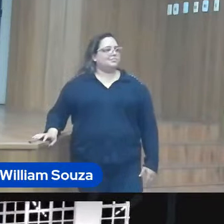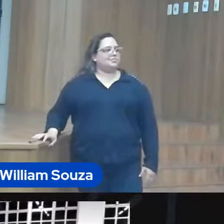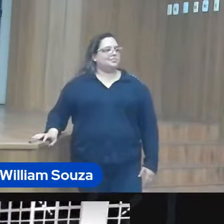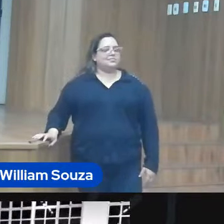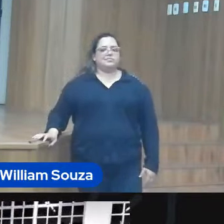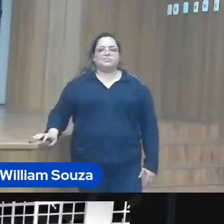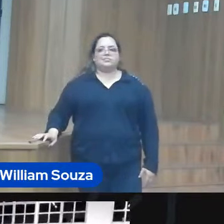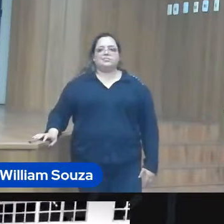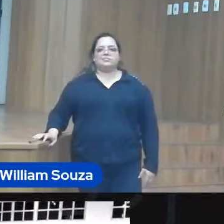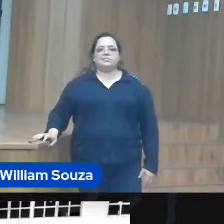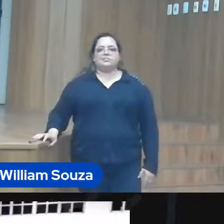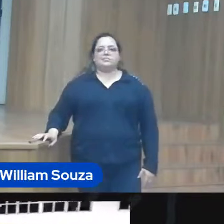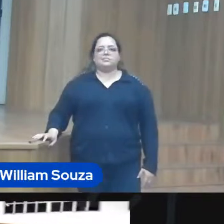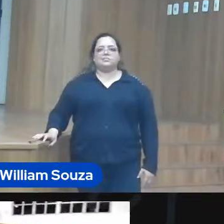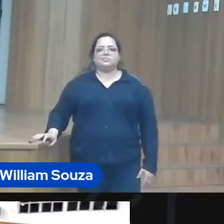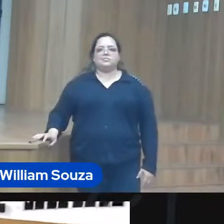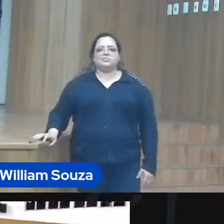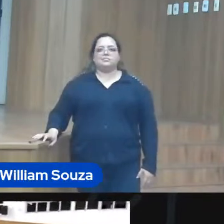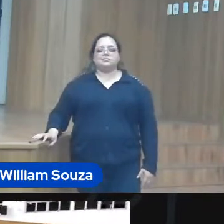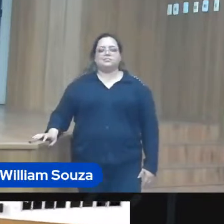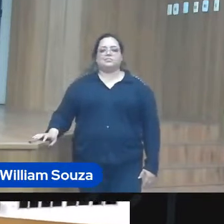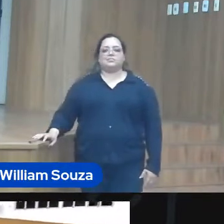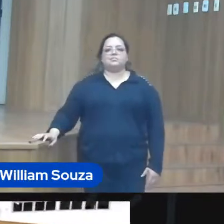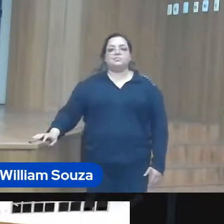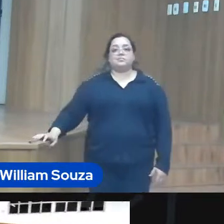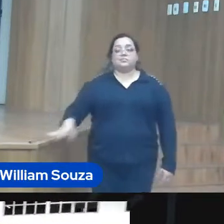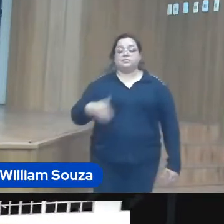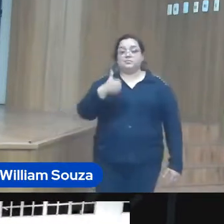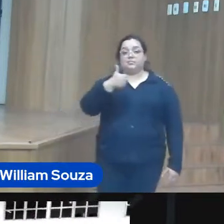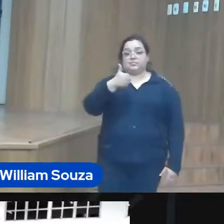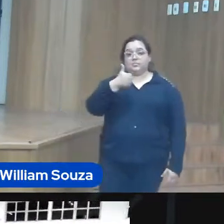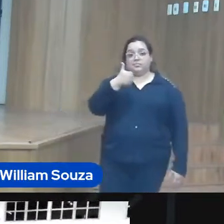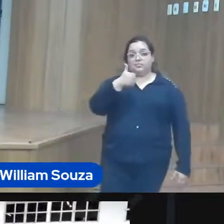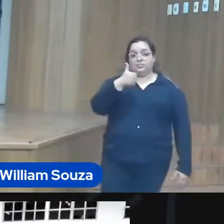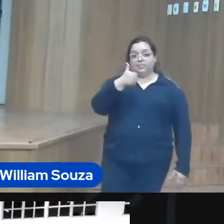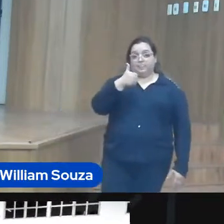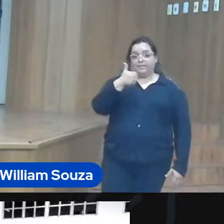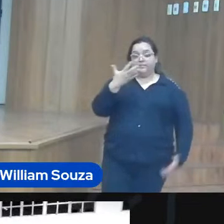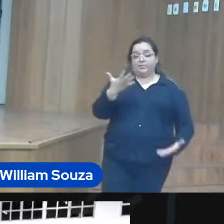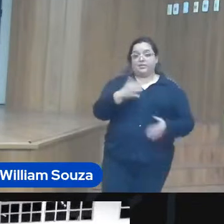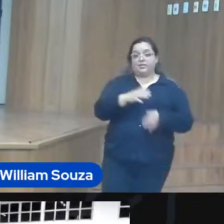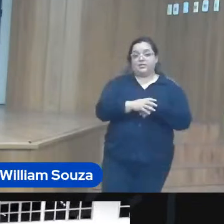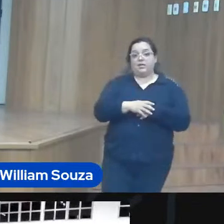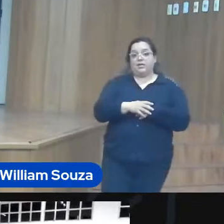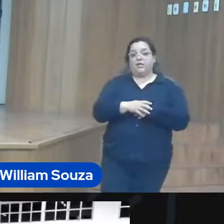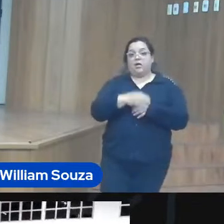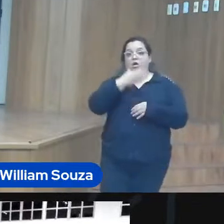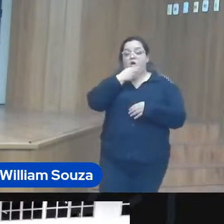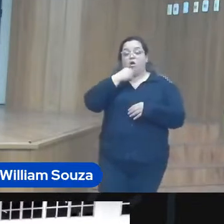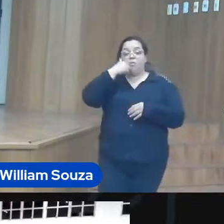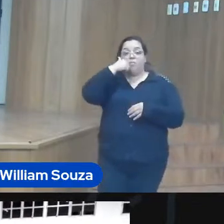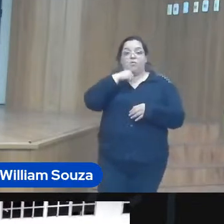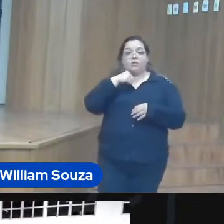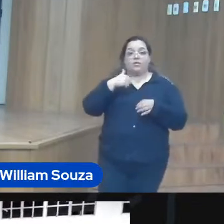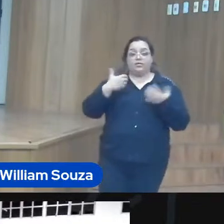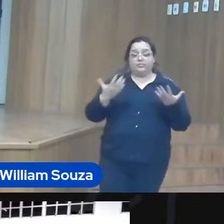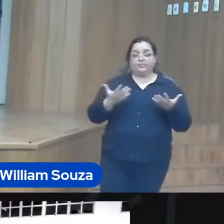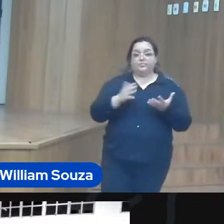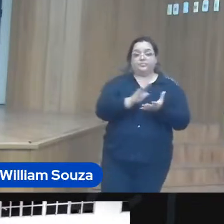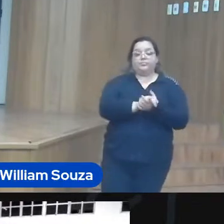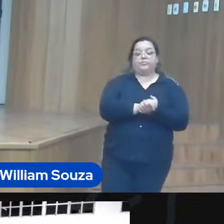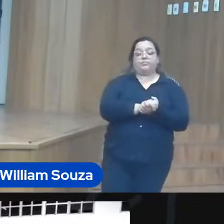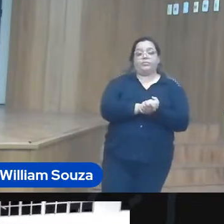aqui. A primeira, a questão de gênero. Então, deixa